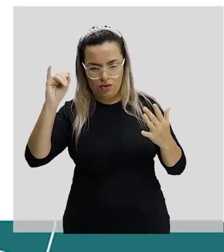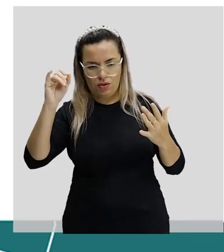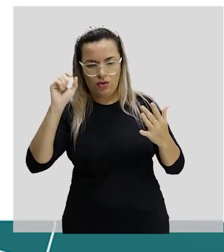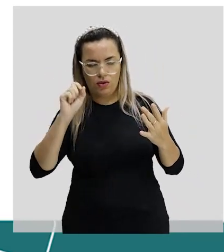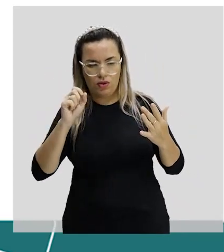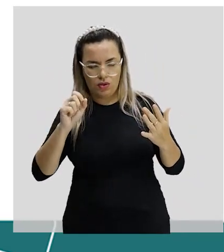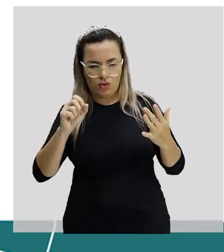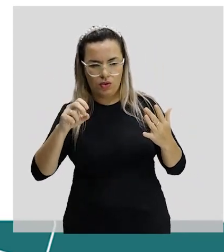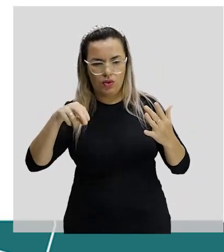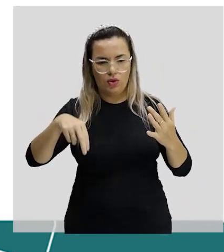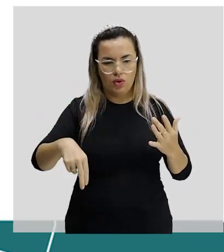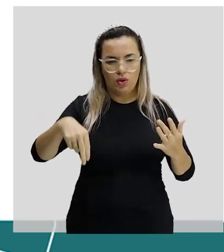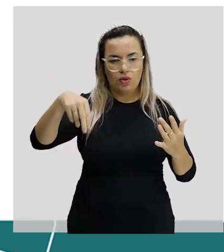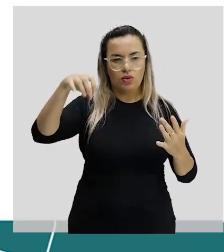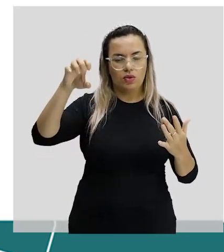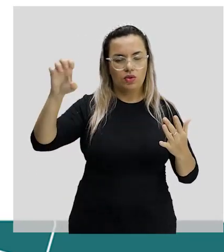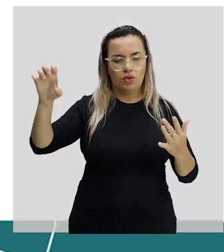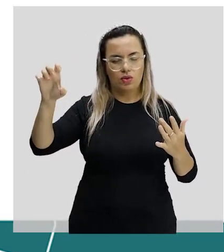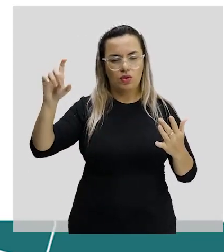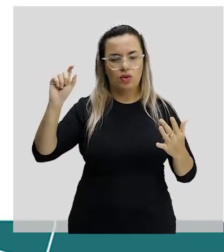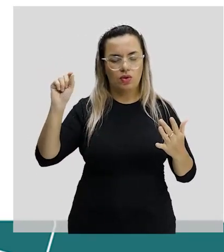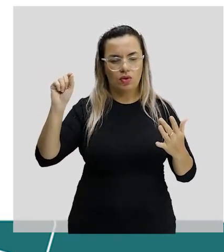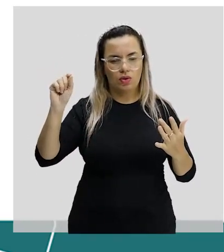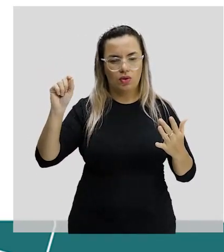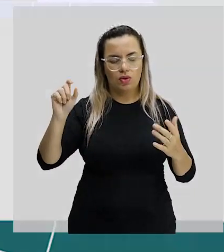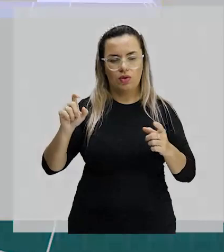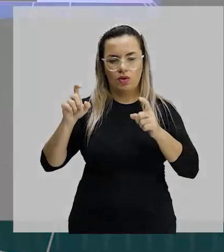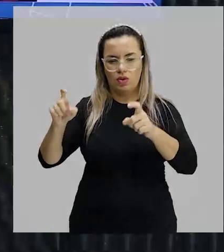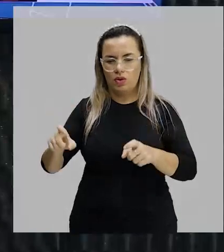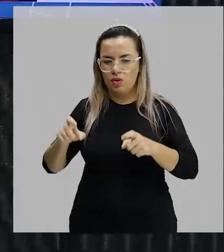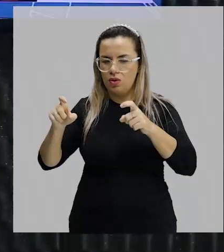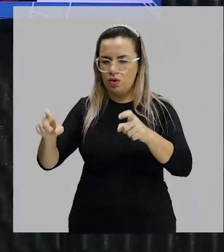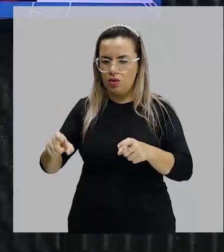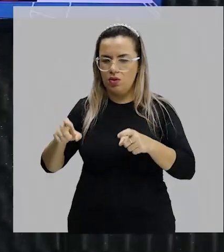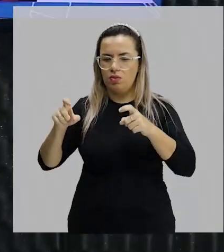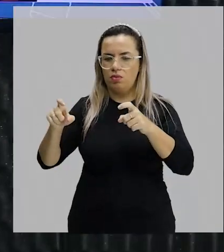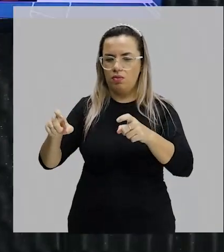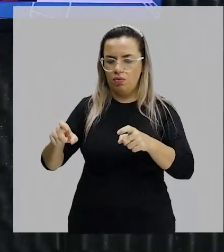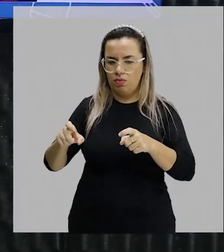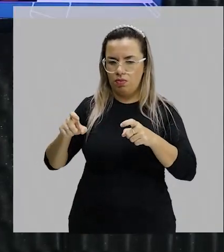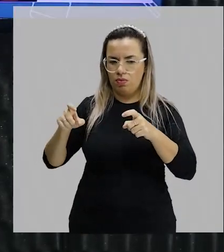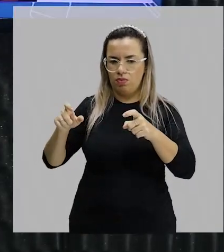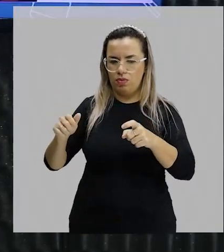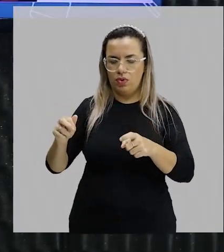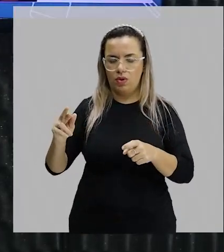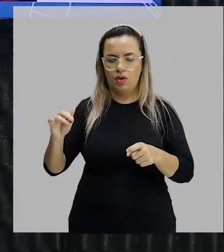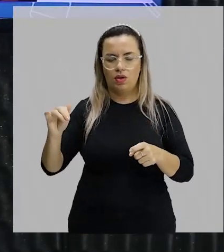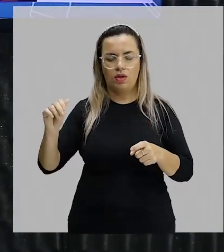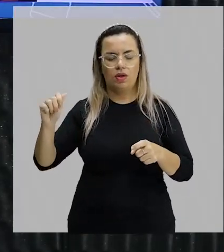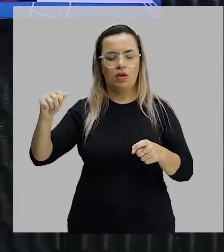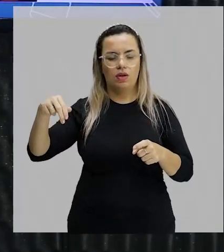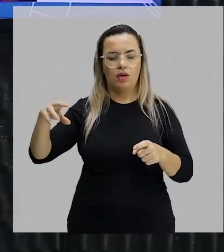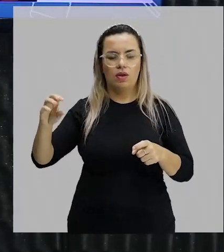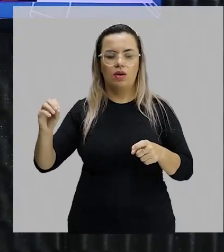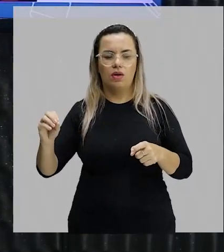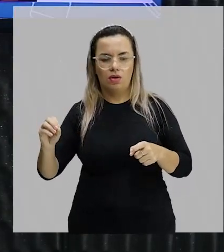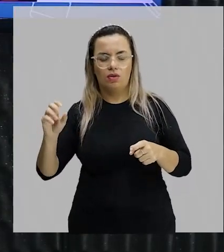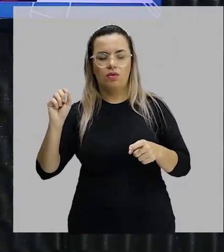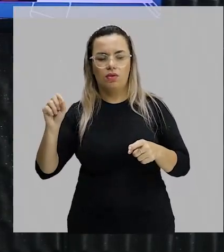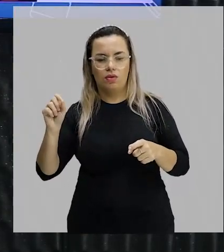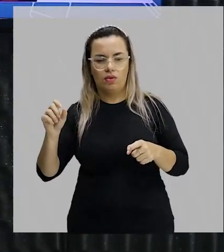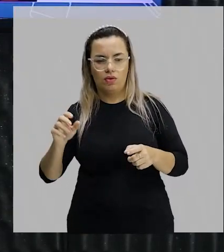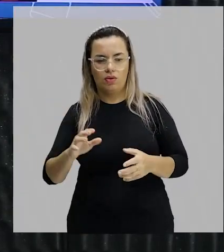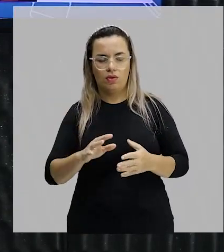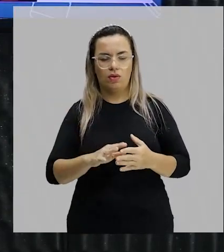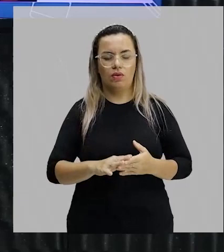meio nordestino, meio rural, meio sertanejo, meio ariano Suassuna, em O Santo e a Porca, feito